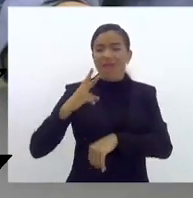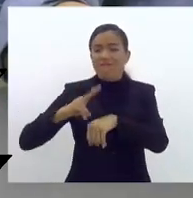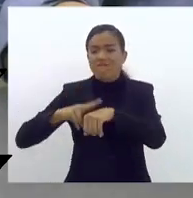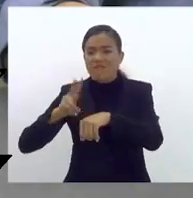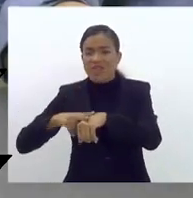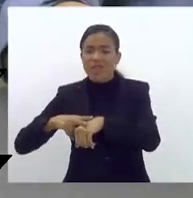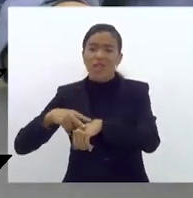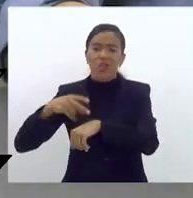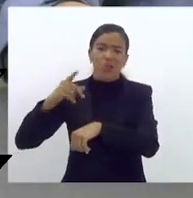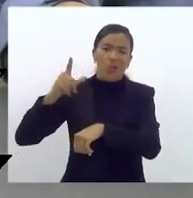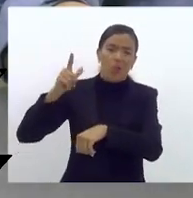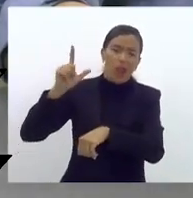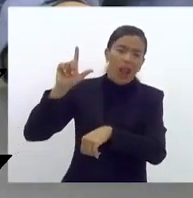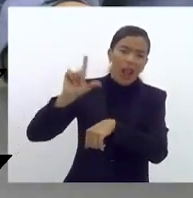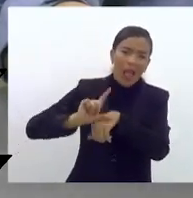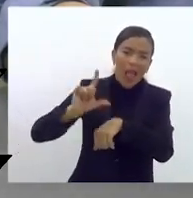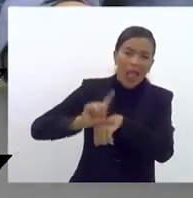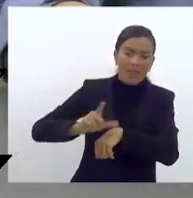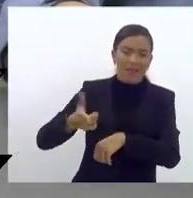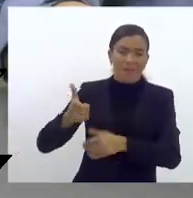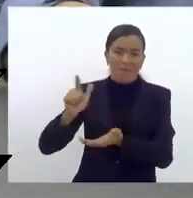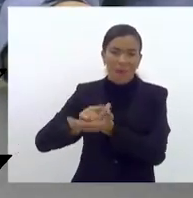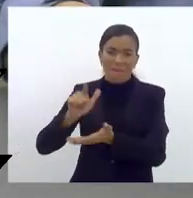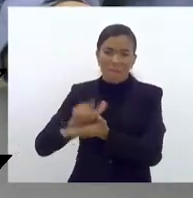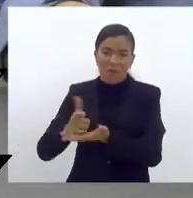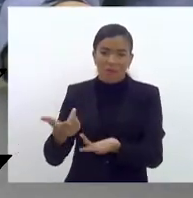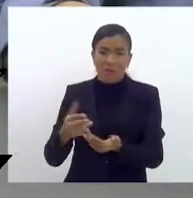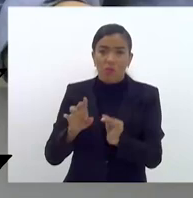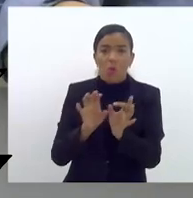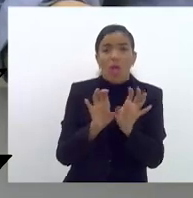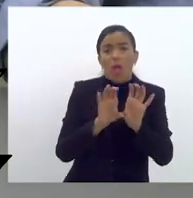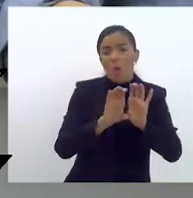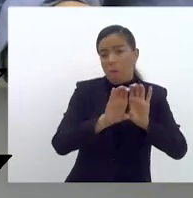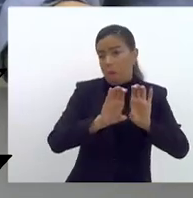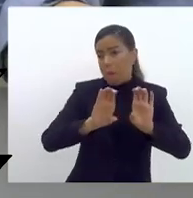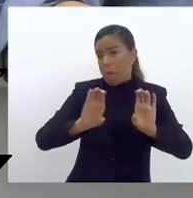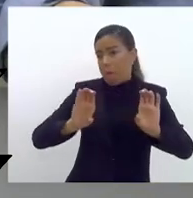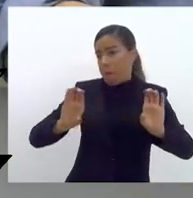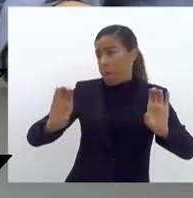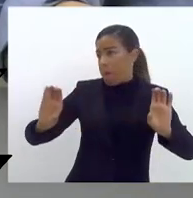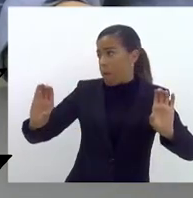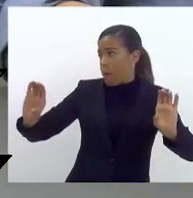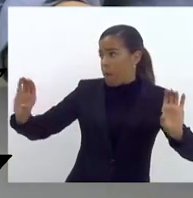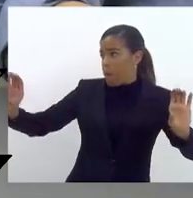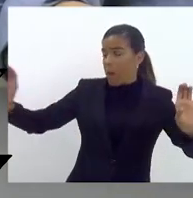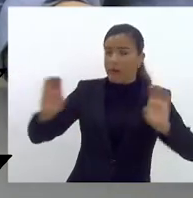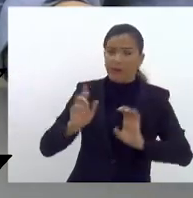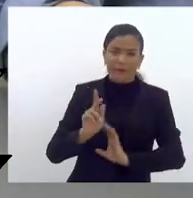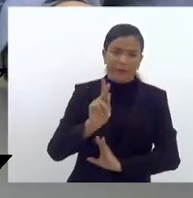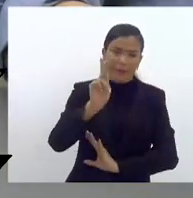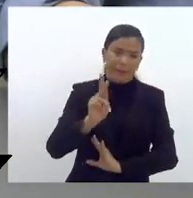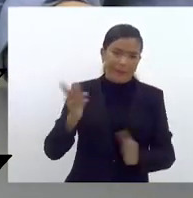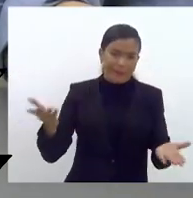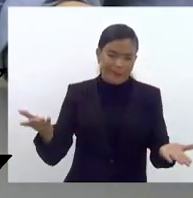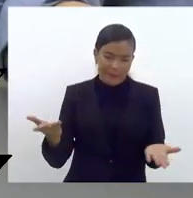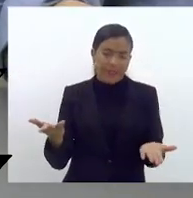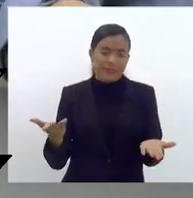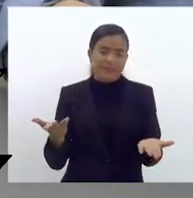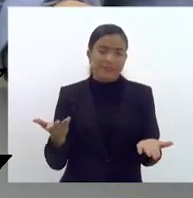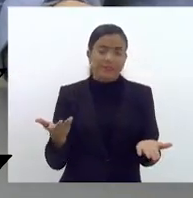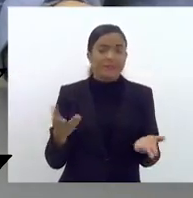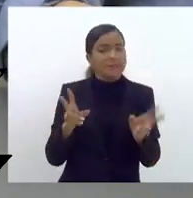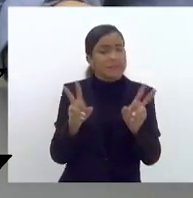lata papel não é de quilômetros e quilômetros de dutos da Petrobras Esse foi um objeto do